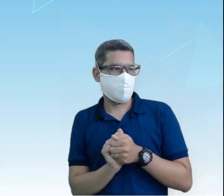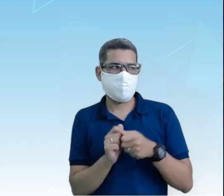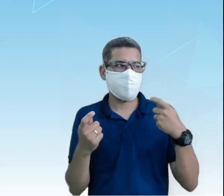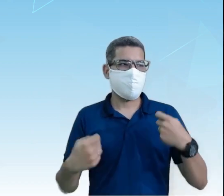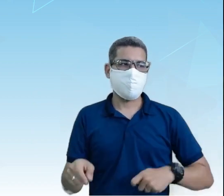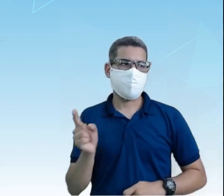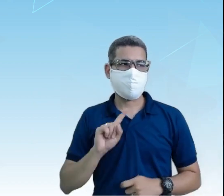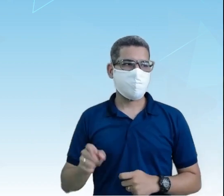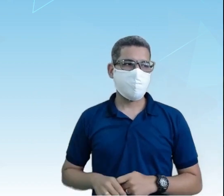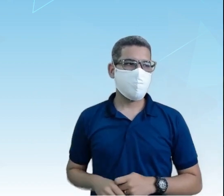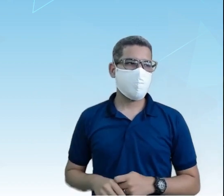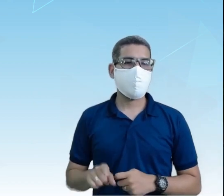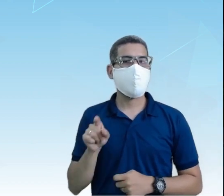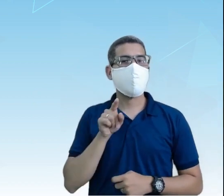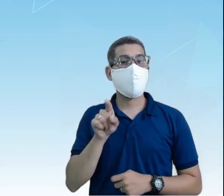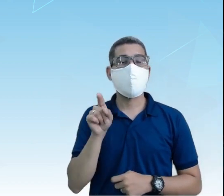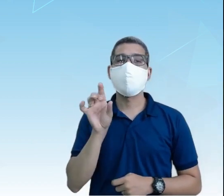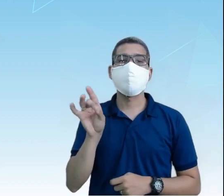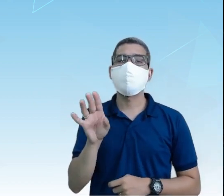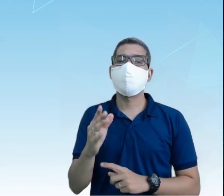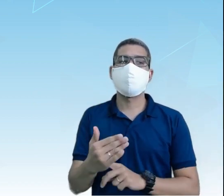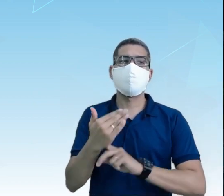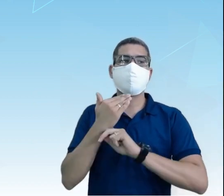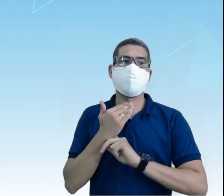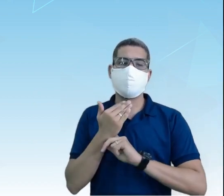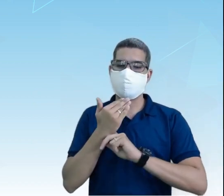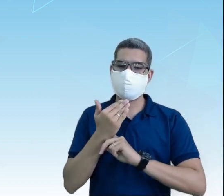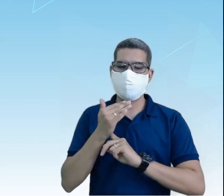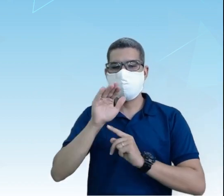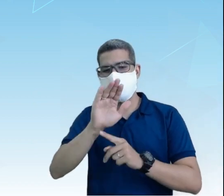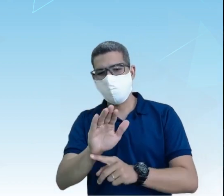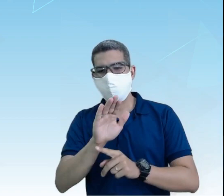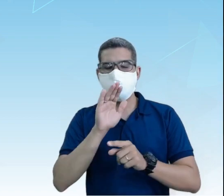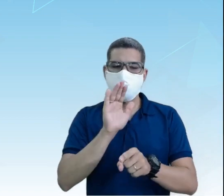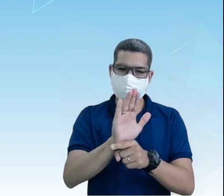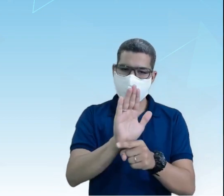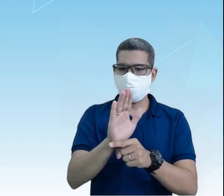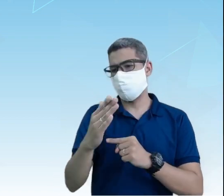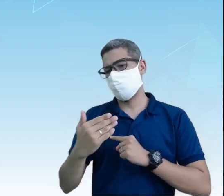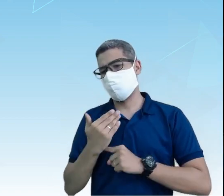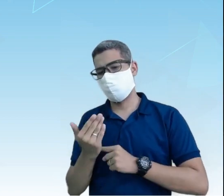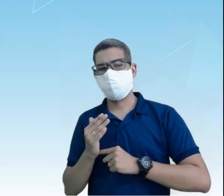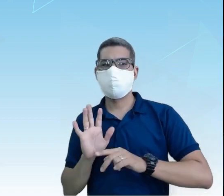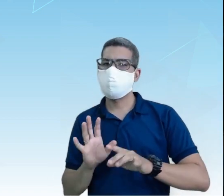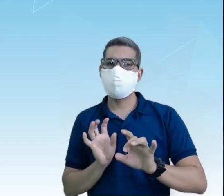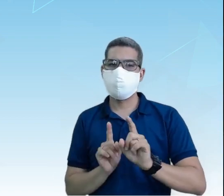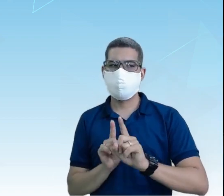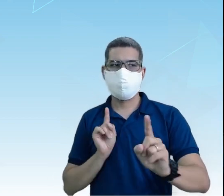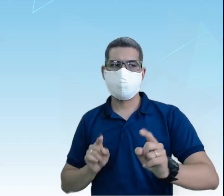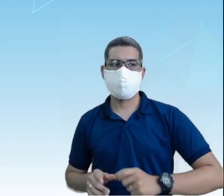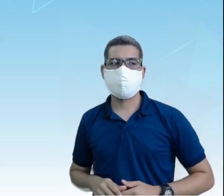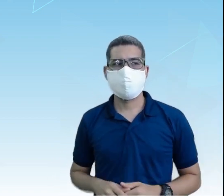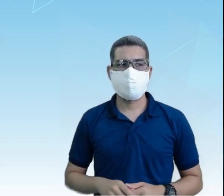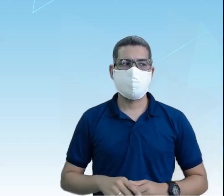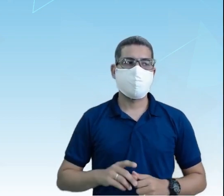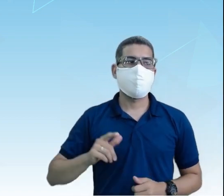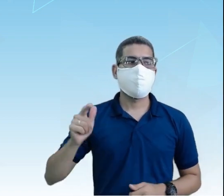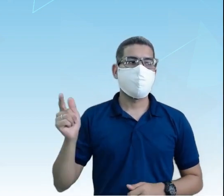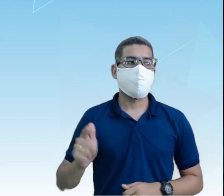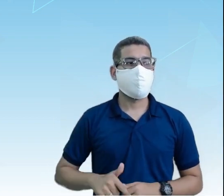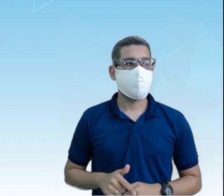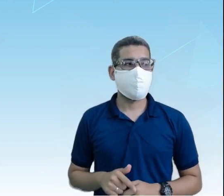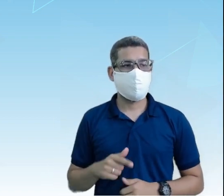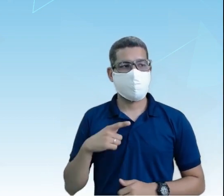ambos estão ali se beneficiando um do outro. Agora, bora falar de uma relação que a gente chama de